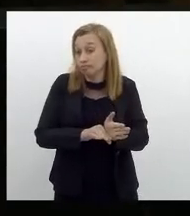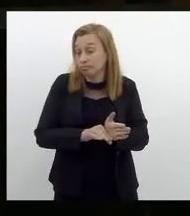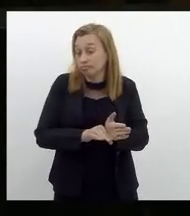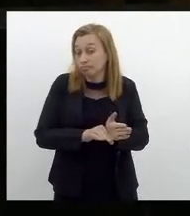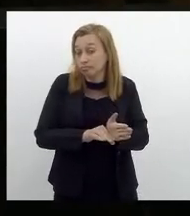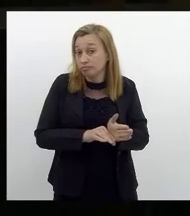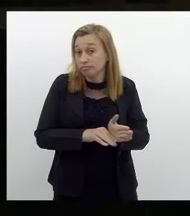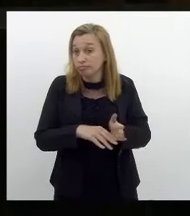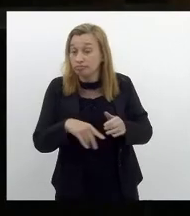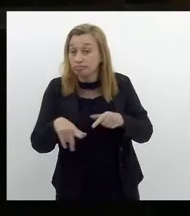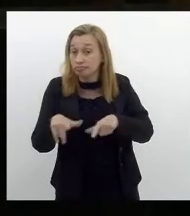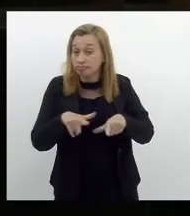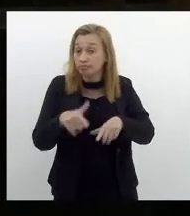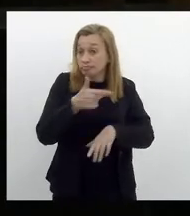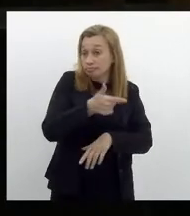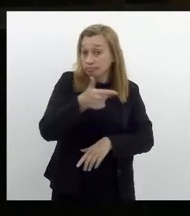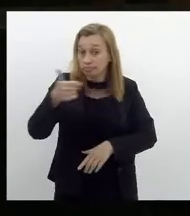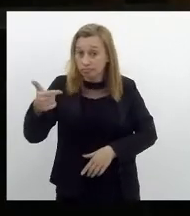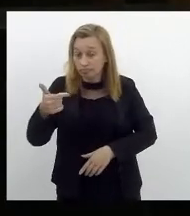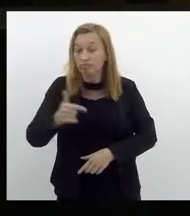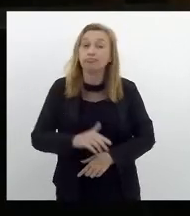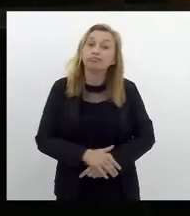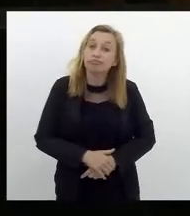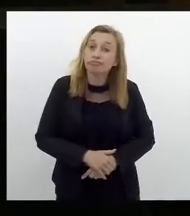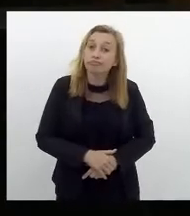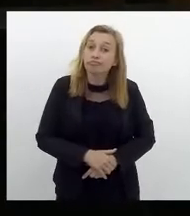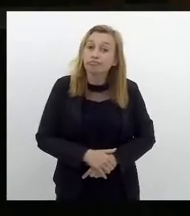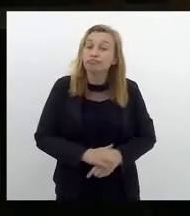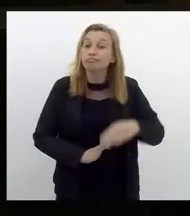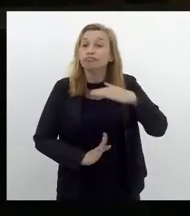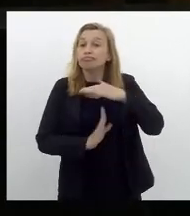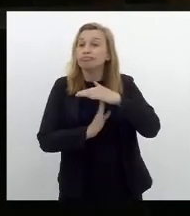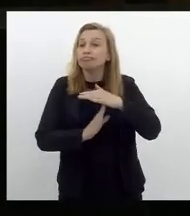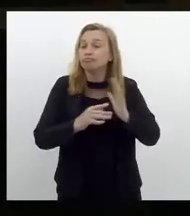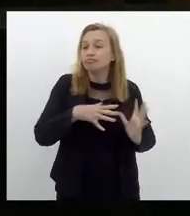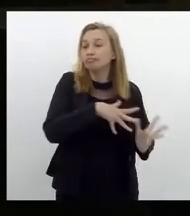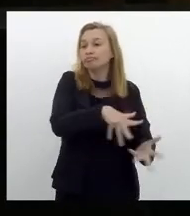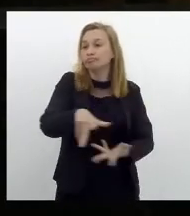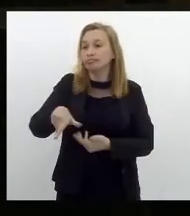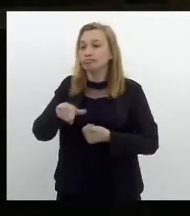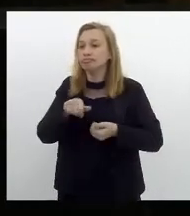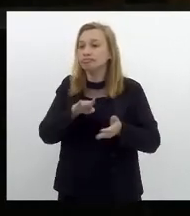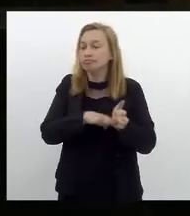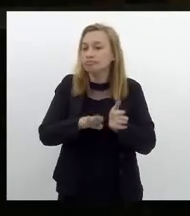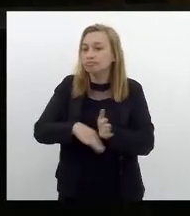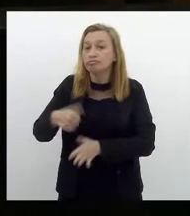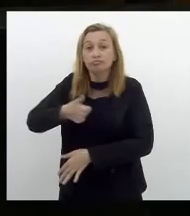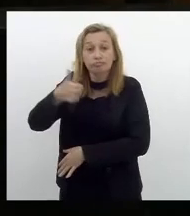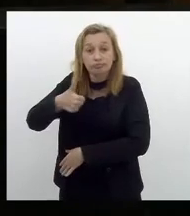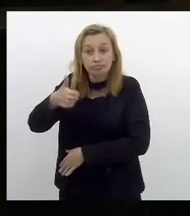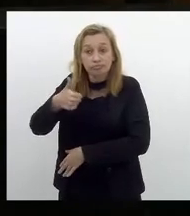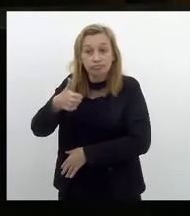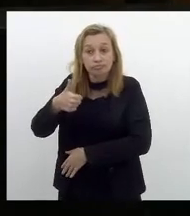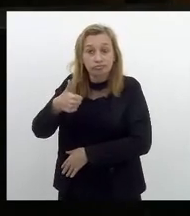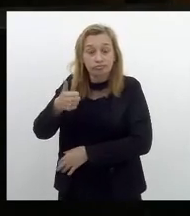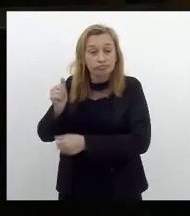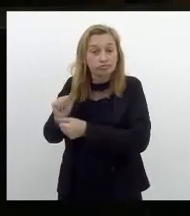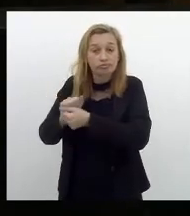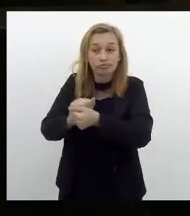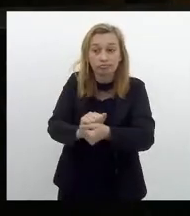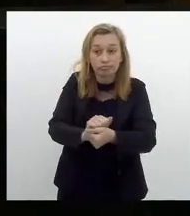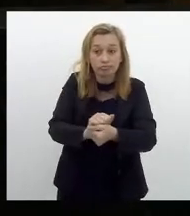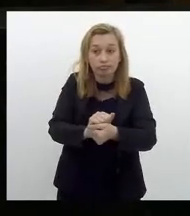o exercício de 22, será o limite global das despesas primárias